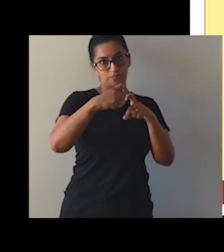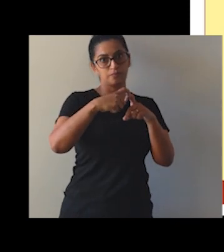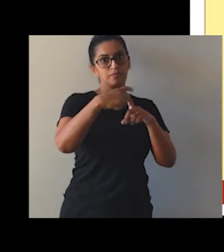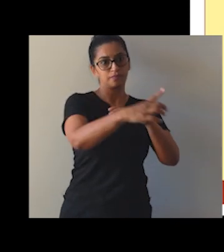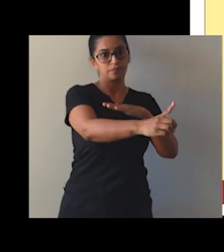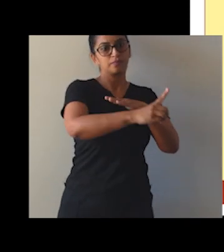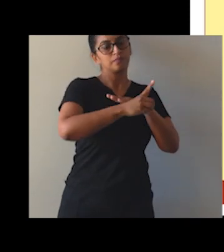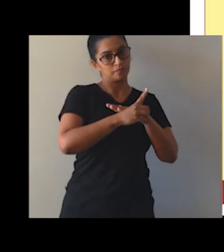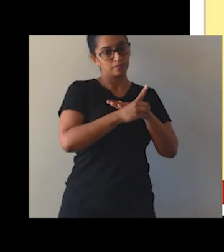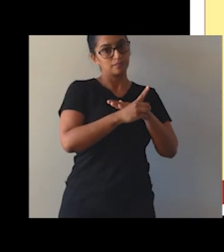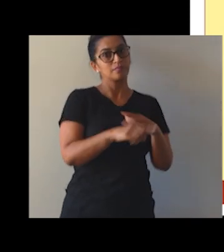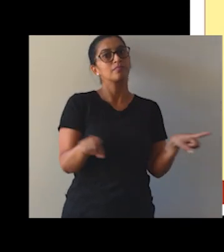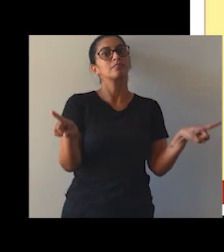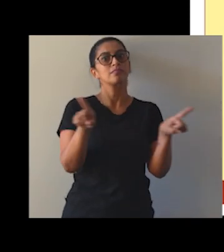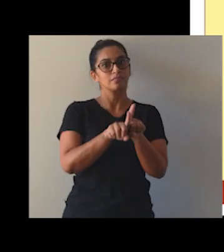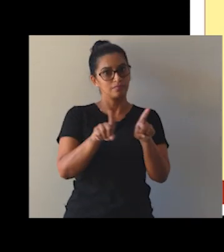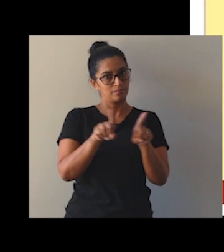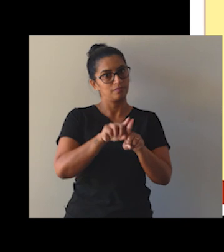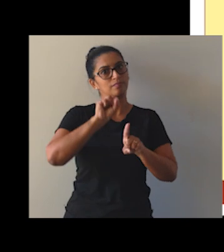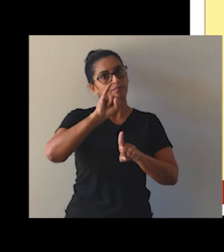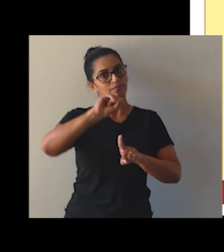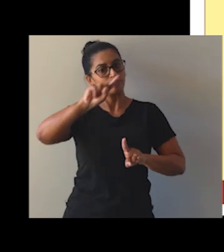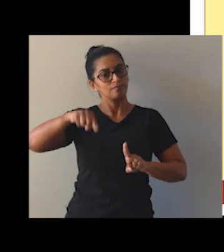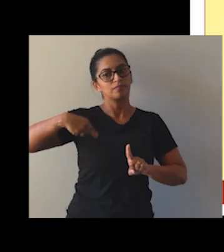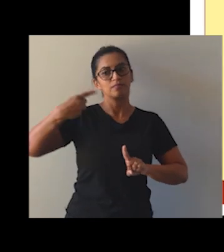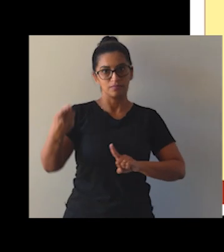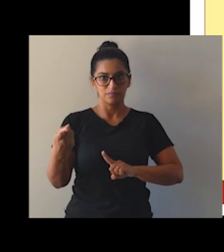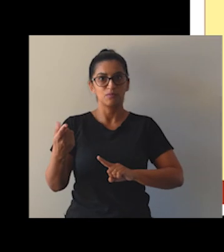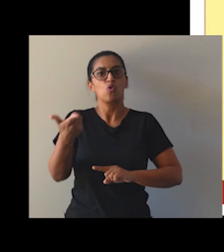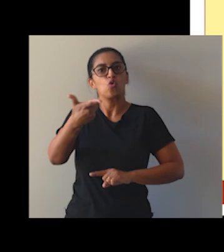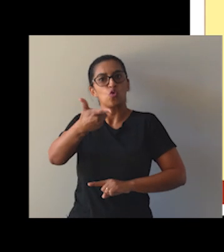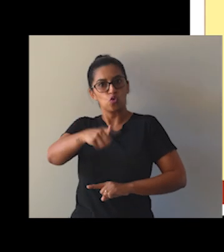caso ele esteja ainda com dificuldades.